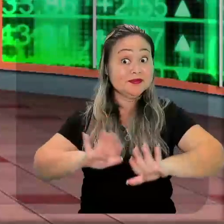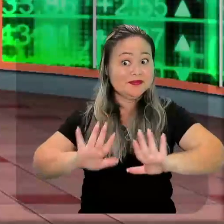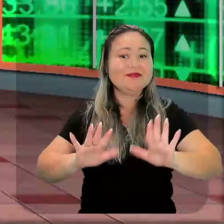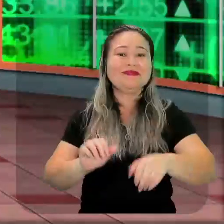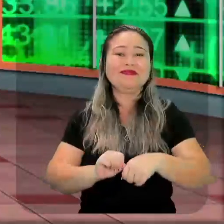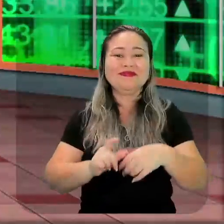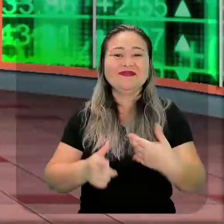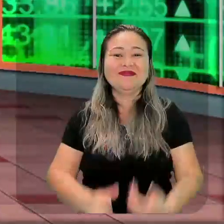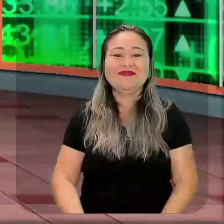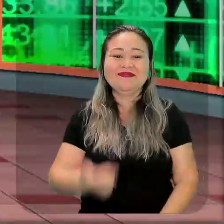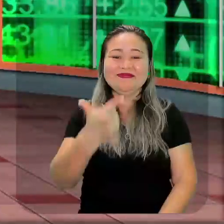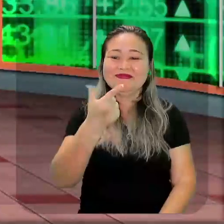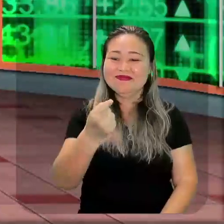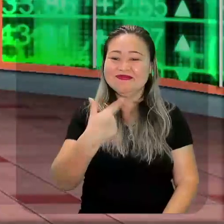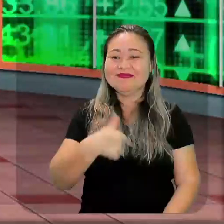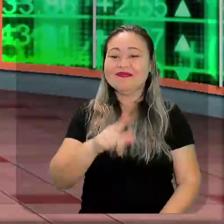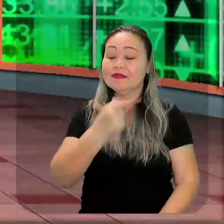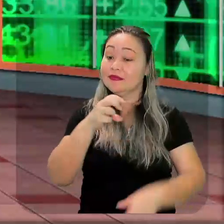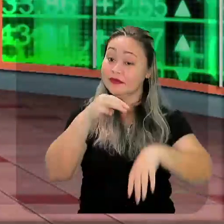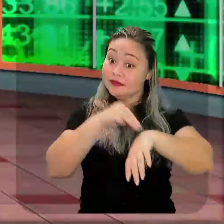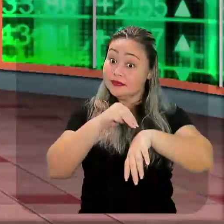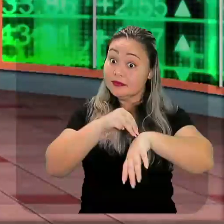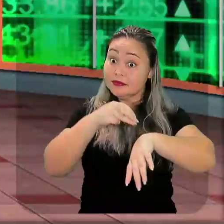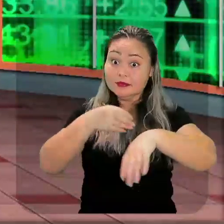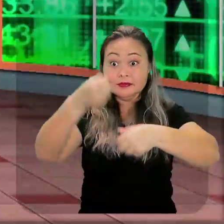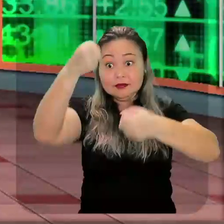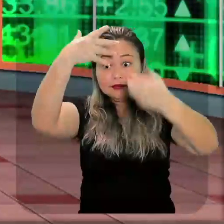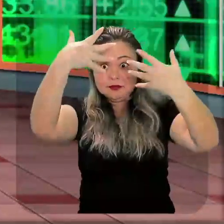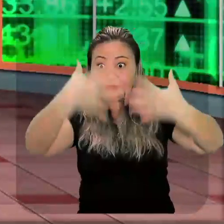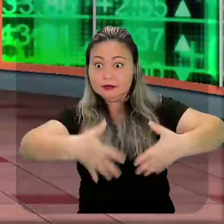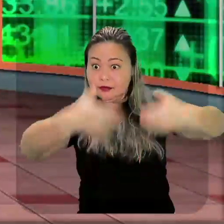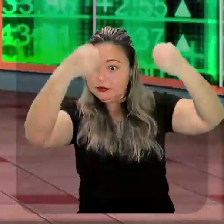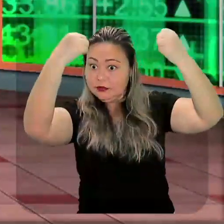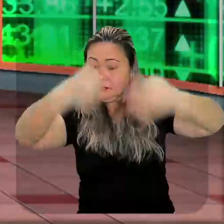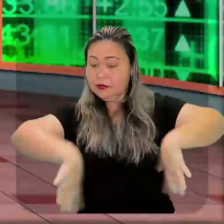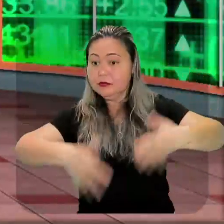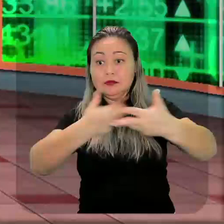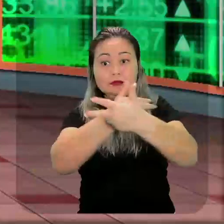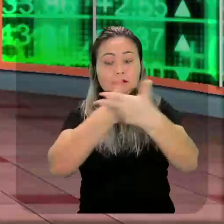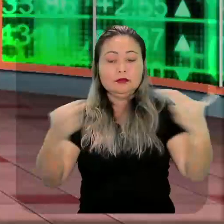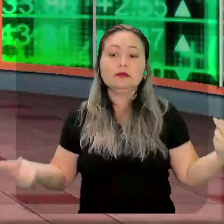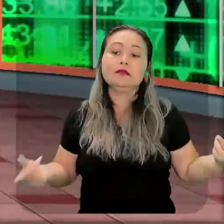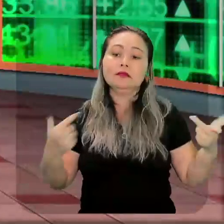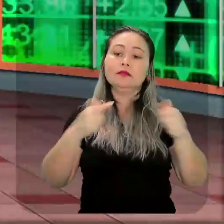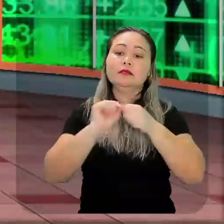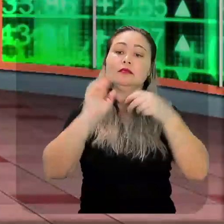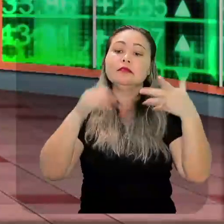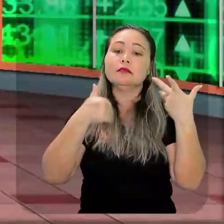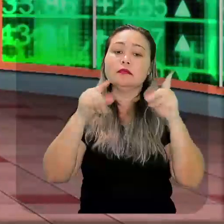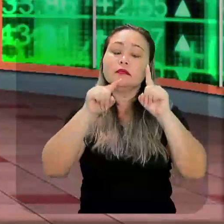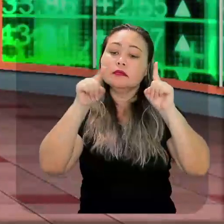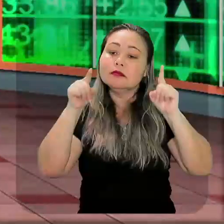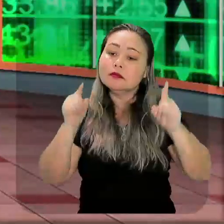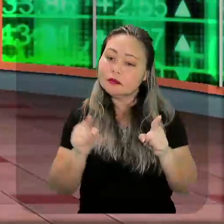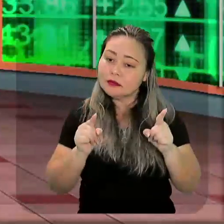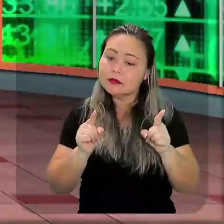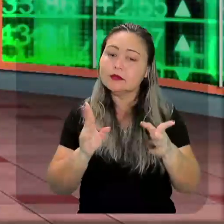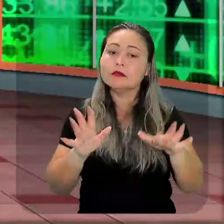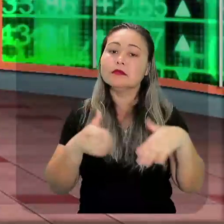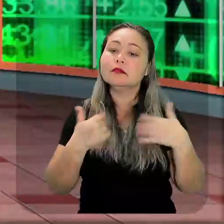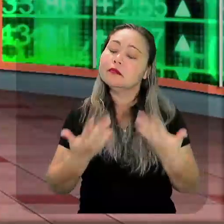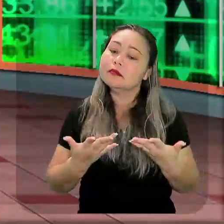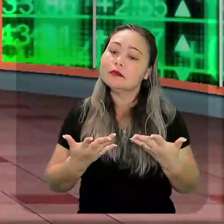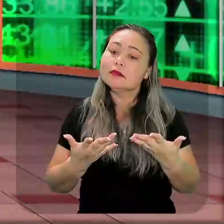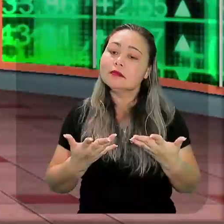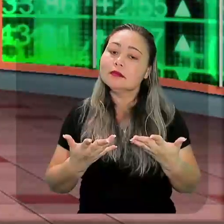Né? A gente tem 20 minutos para fazer muita coisa, né? E aí, ó, eu vou abrir aqui um parênteses, um